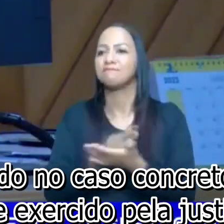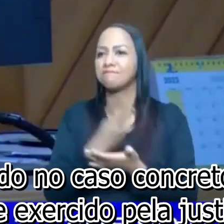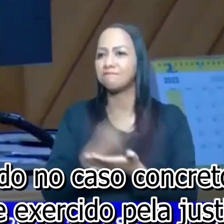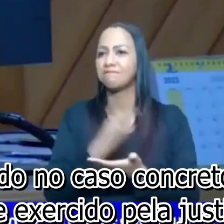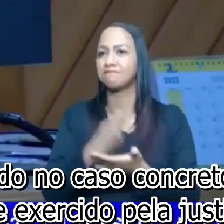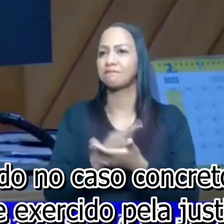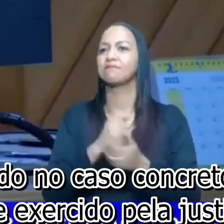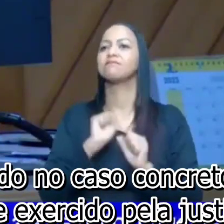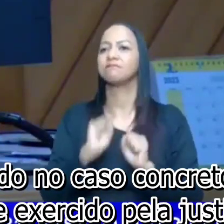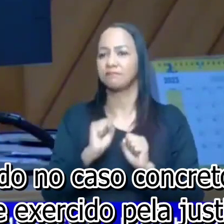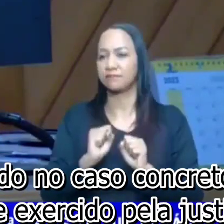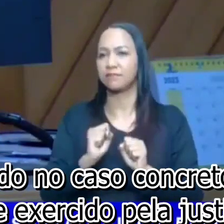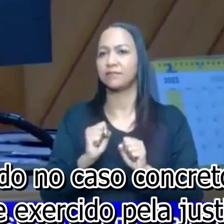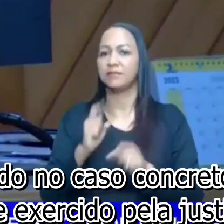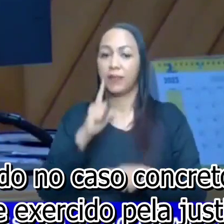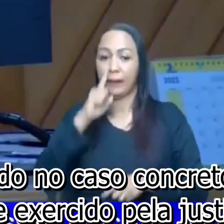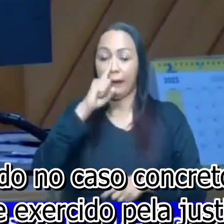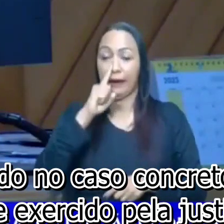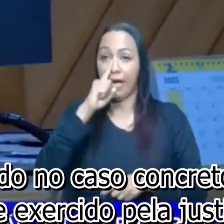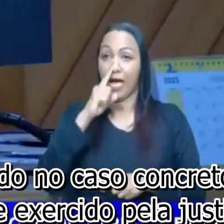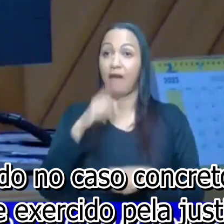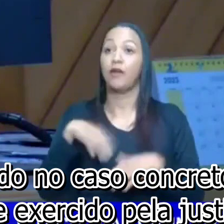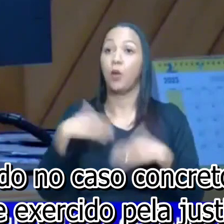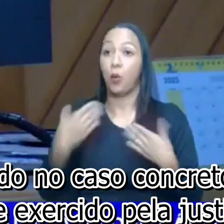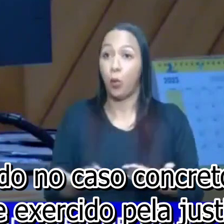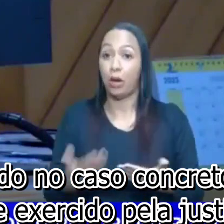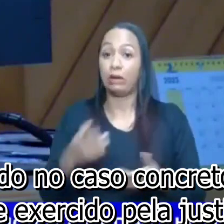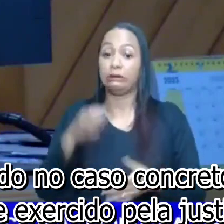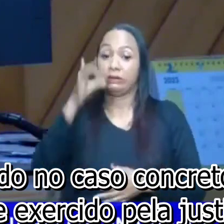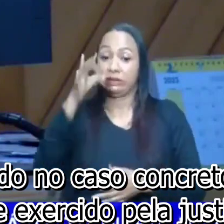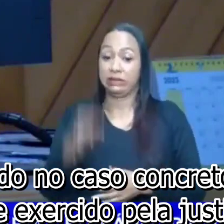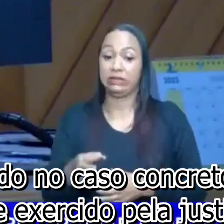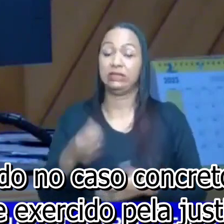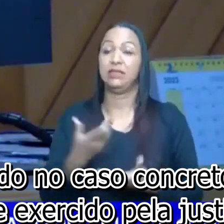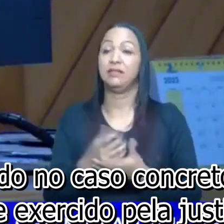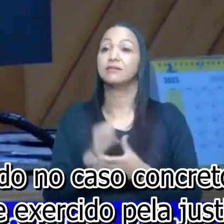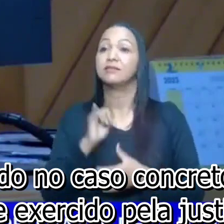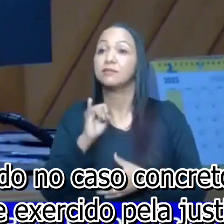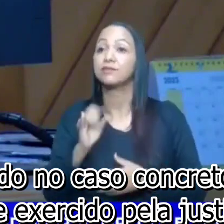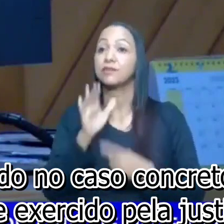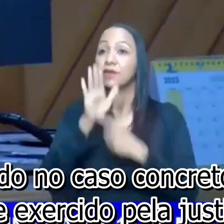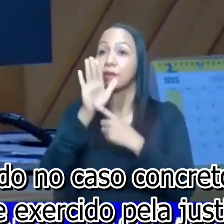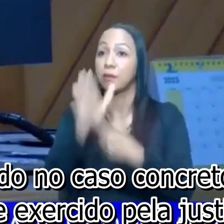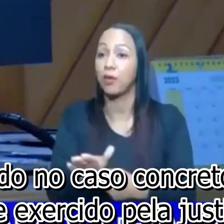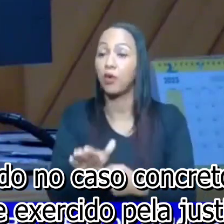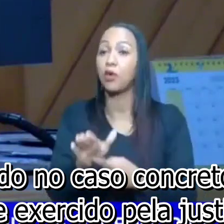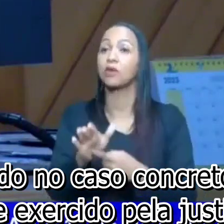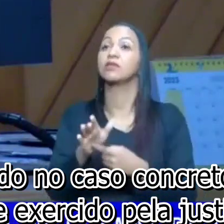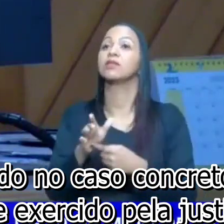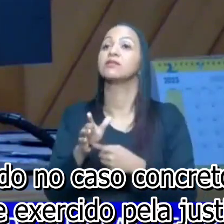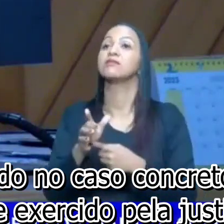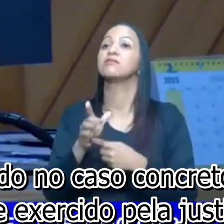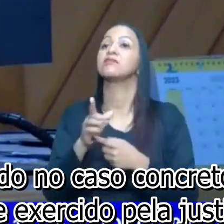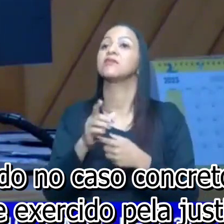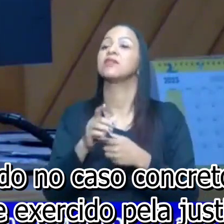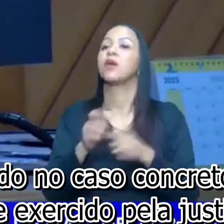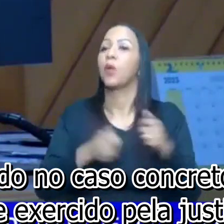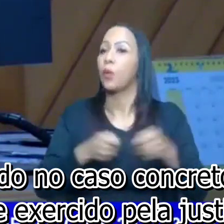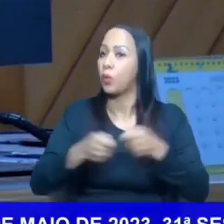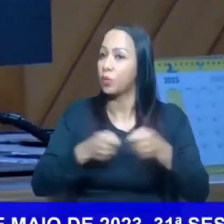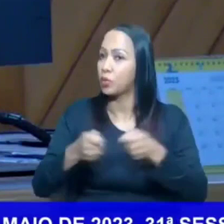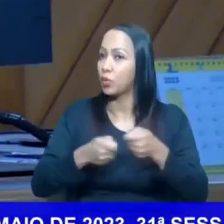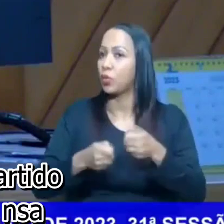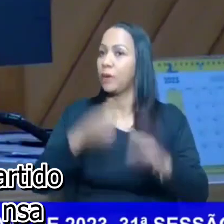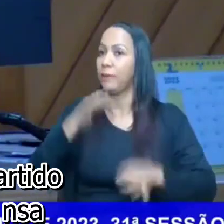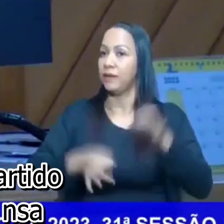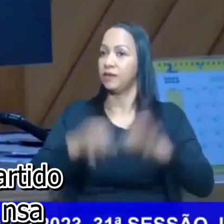falha pode ser considerada grave quando, no caso concreto, se evidencia que a extensão da falha comprometeu o controle exercido